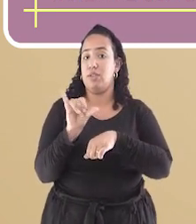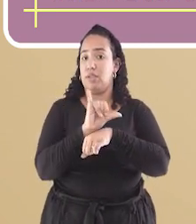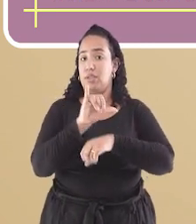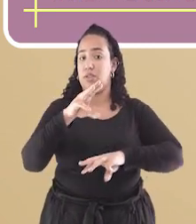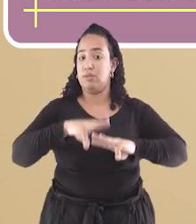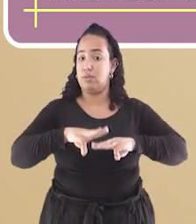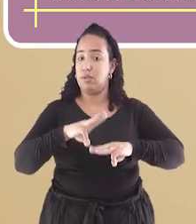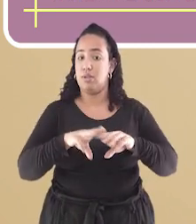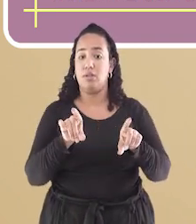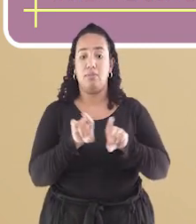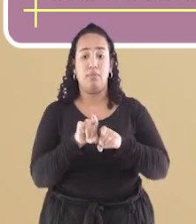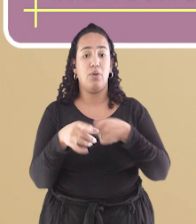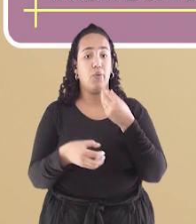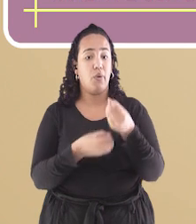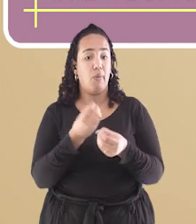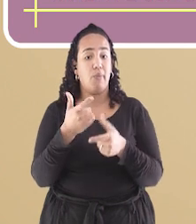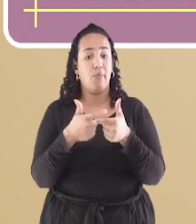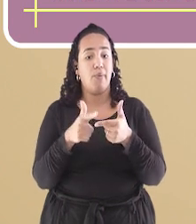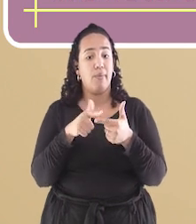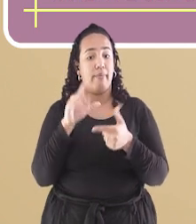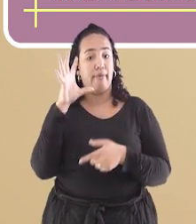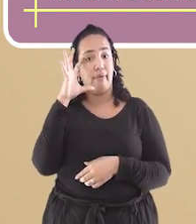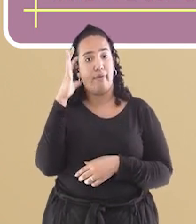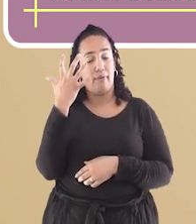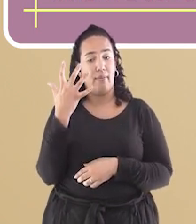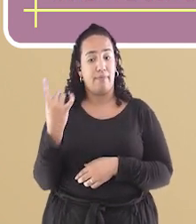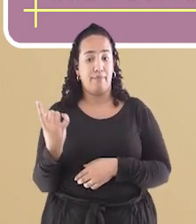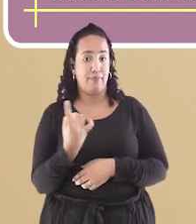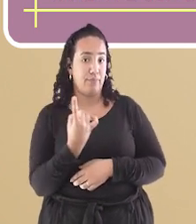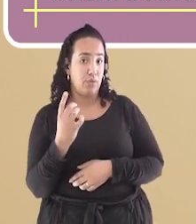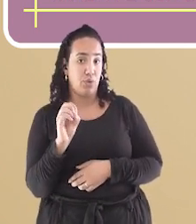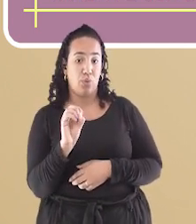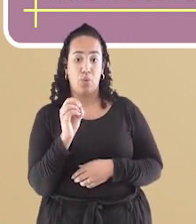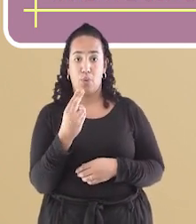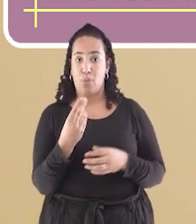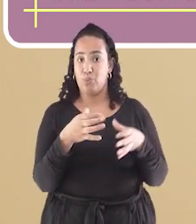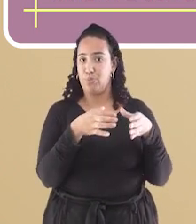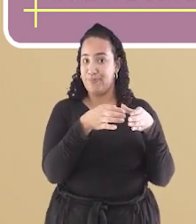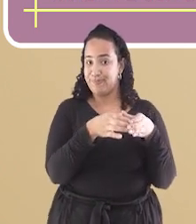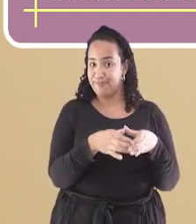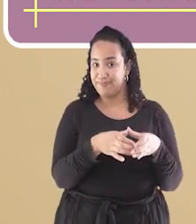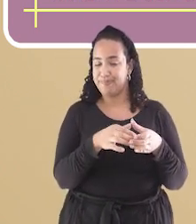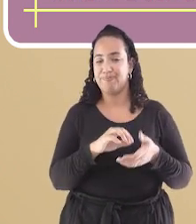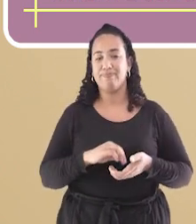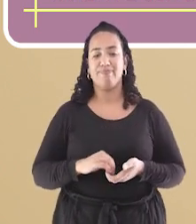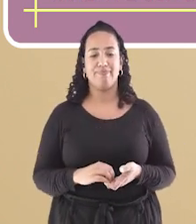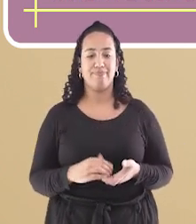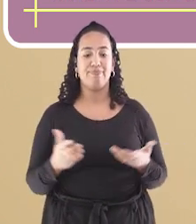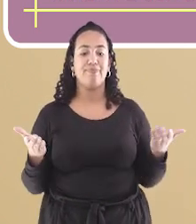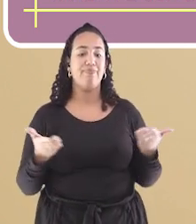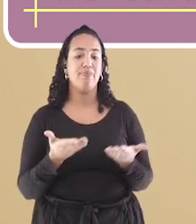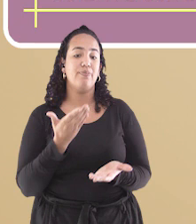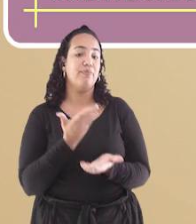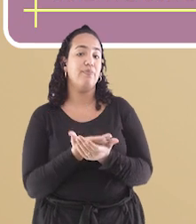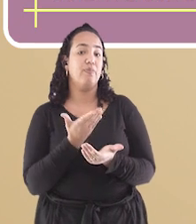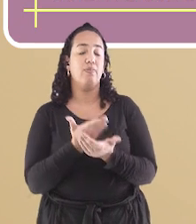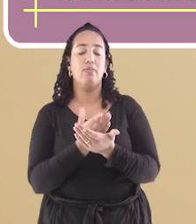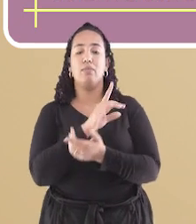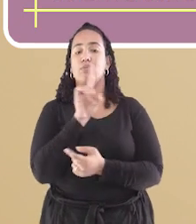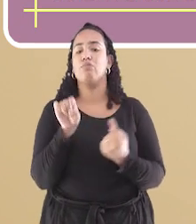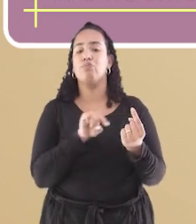matemáticas e procedimentos de resolução de problemas individual e coletivamente. E tem como